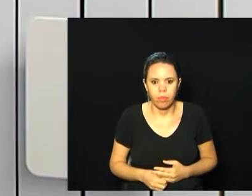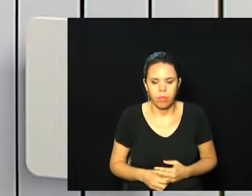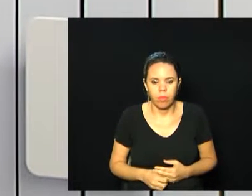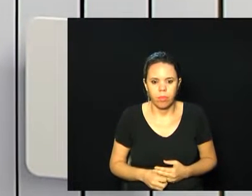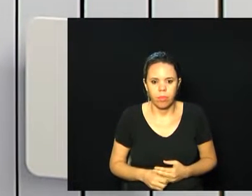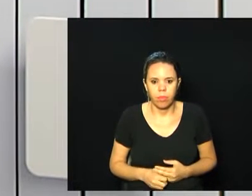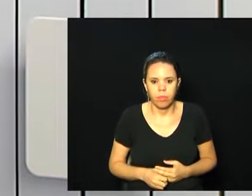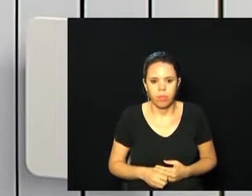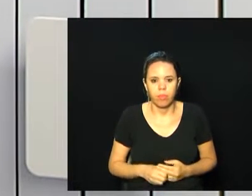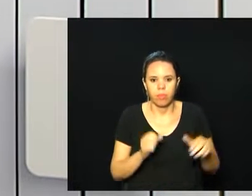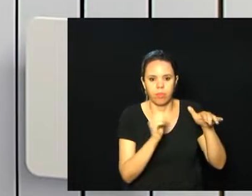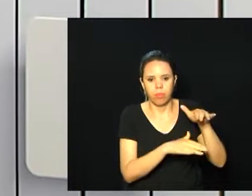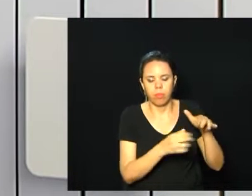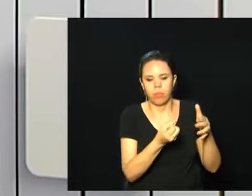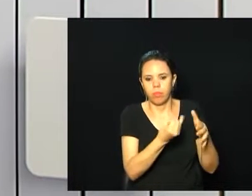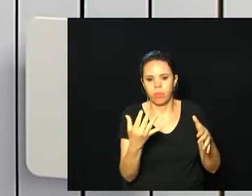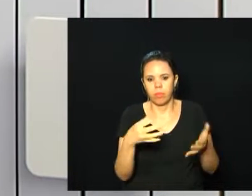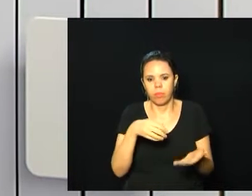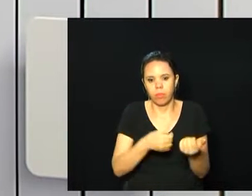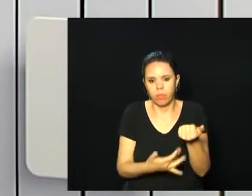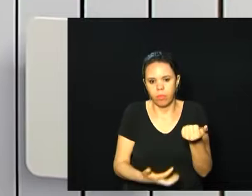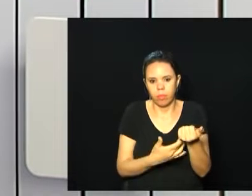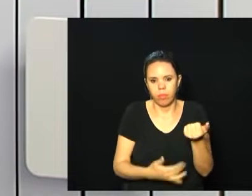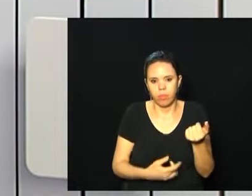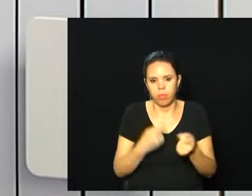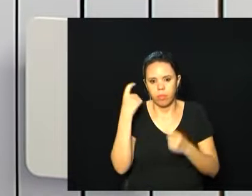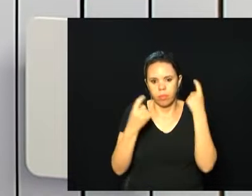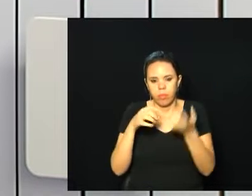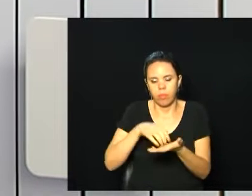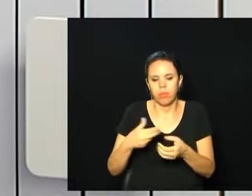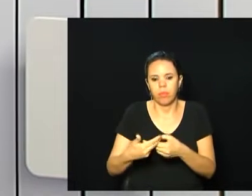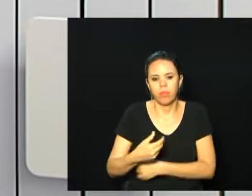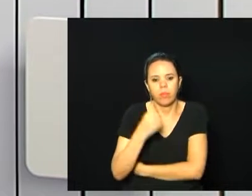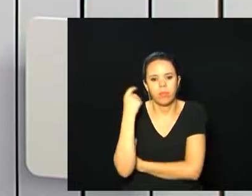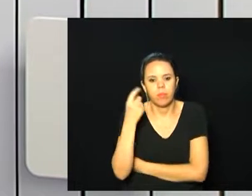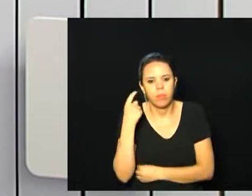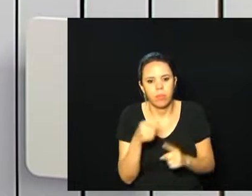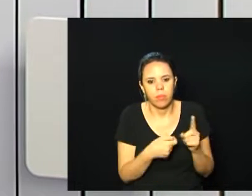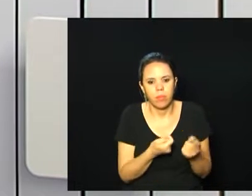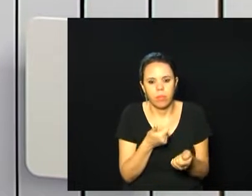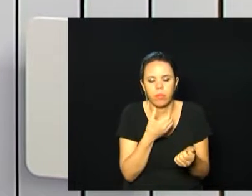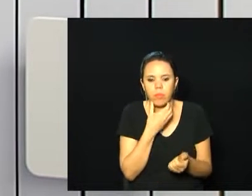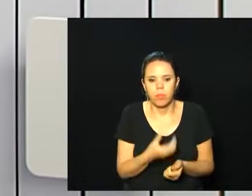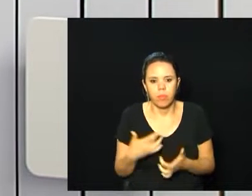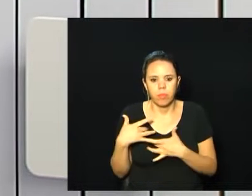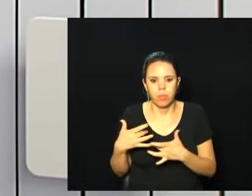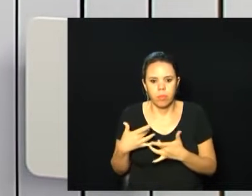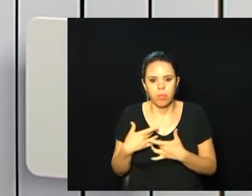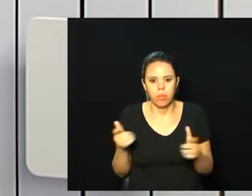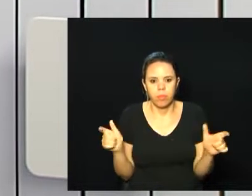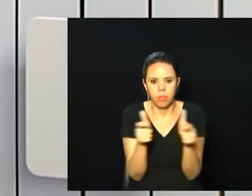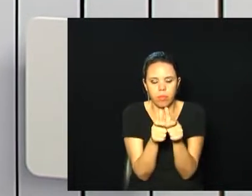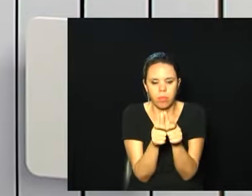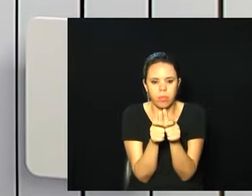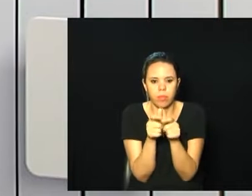O estoque de sangue do Hemocentro está preocupando. Estamos quase em dezembro, época que a doação costuma cair